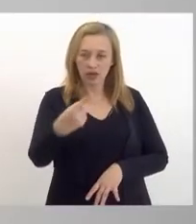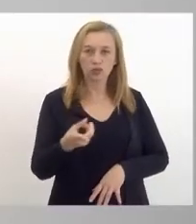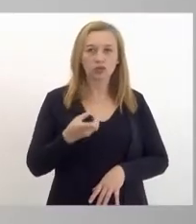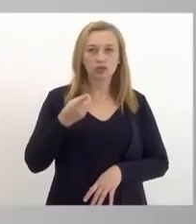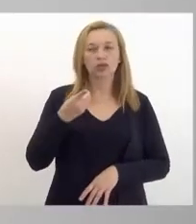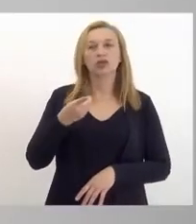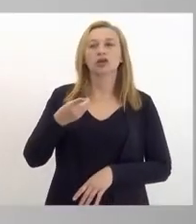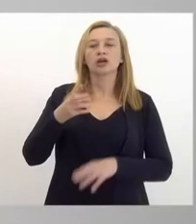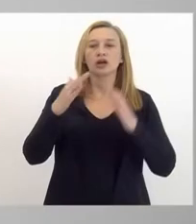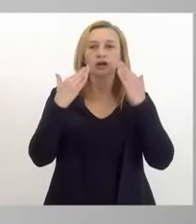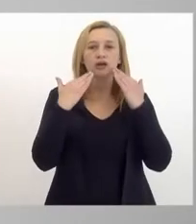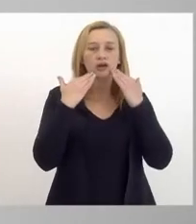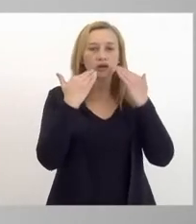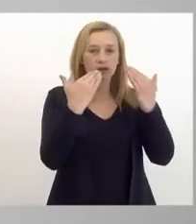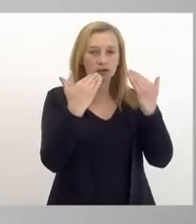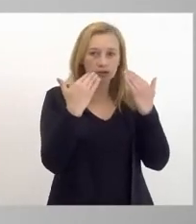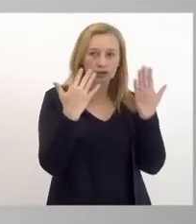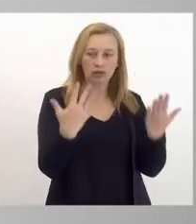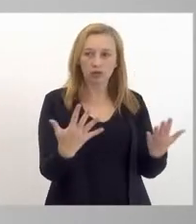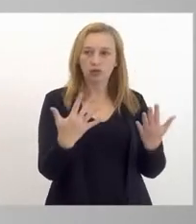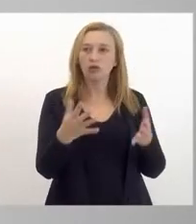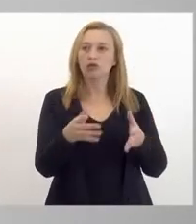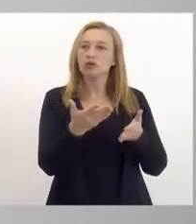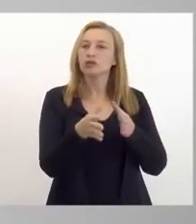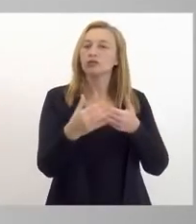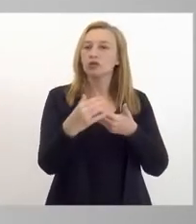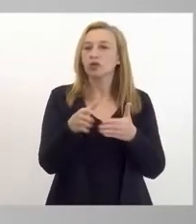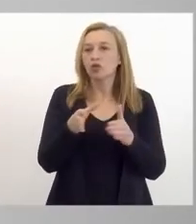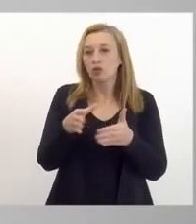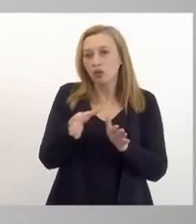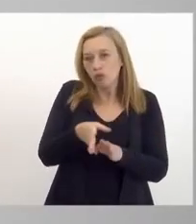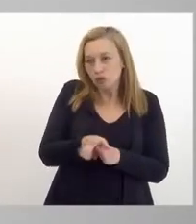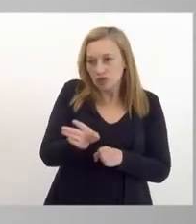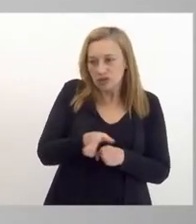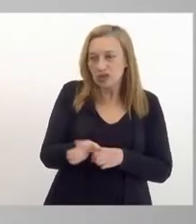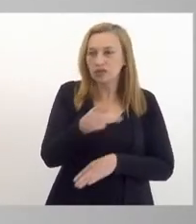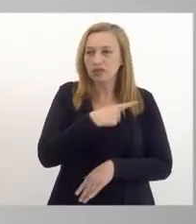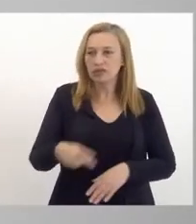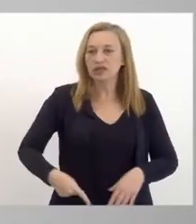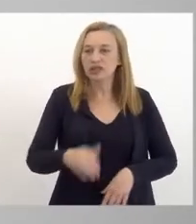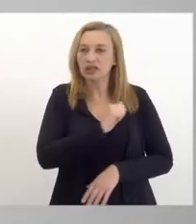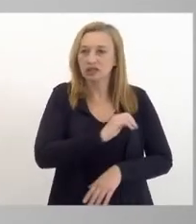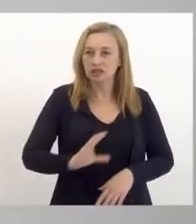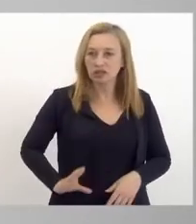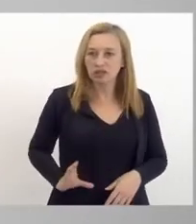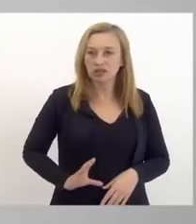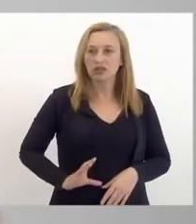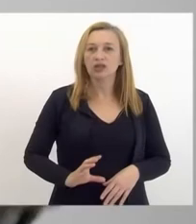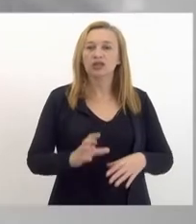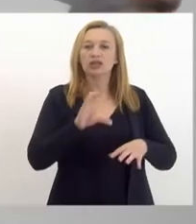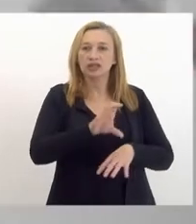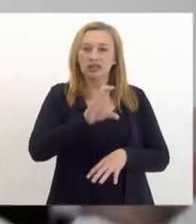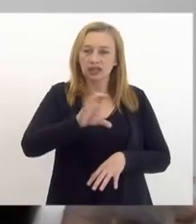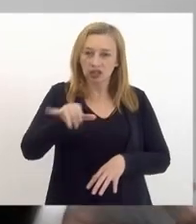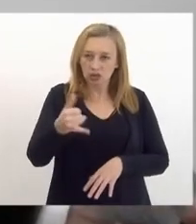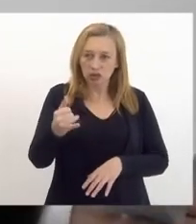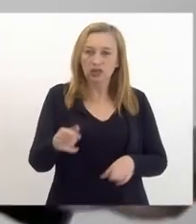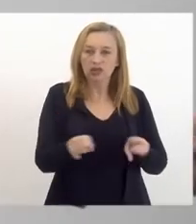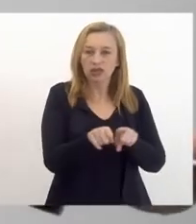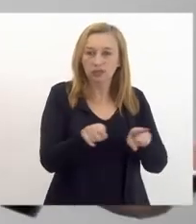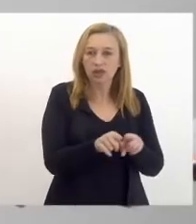pública, por orientação do presidente da Assembleia Legislativa, deverá ser feita pela CCJ e